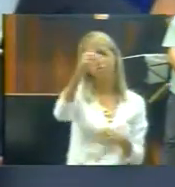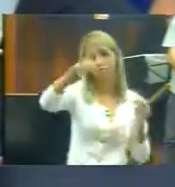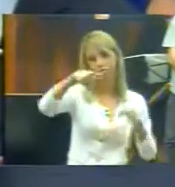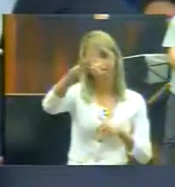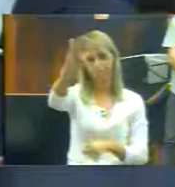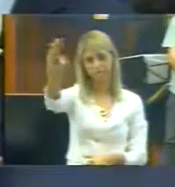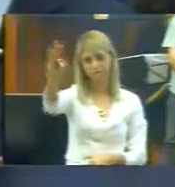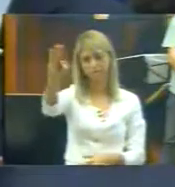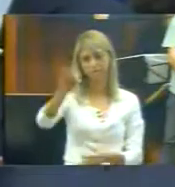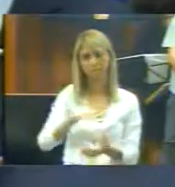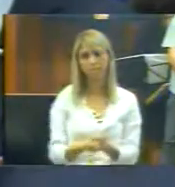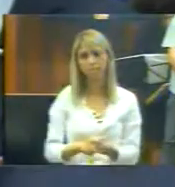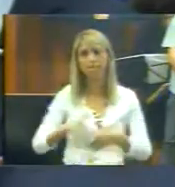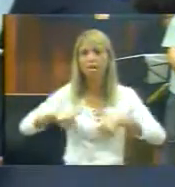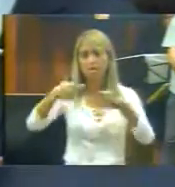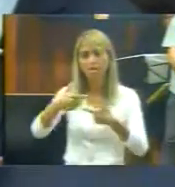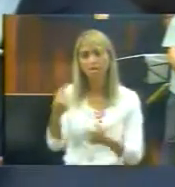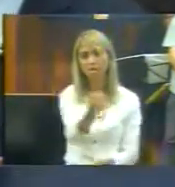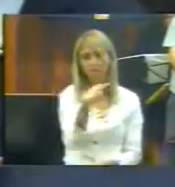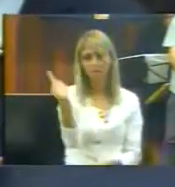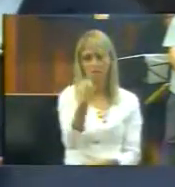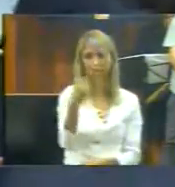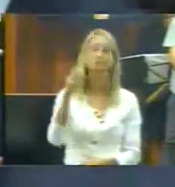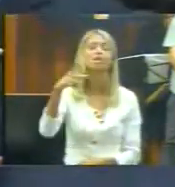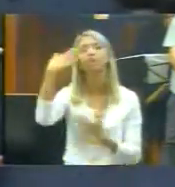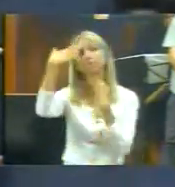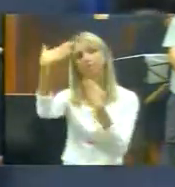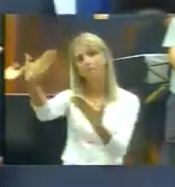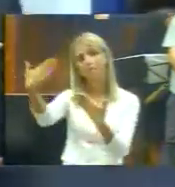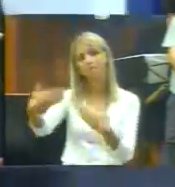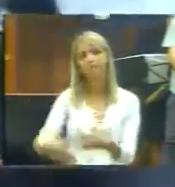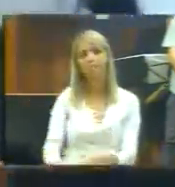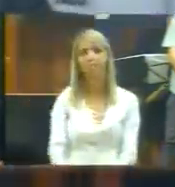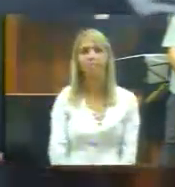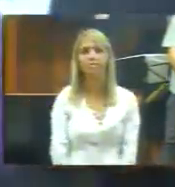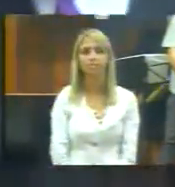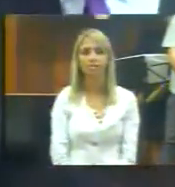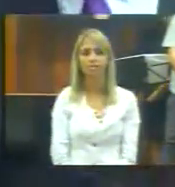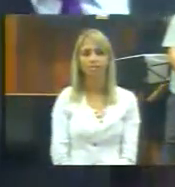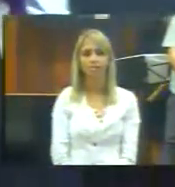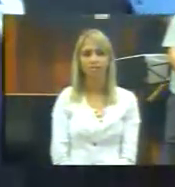Frio. Sucesso a todos vocês. Muito obrigado.